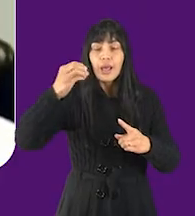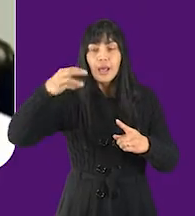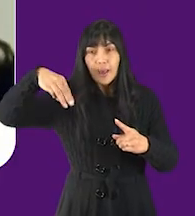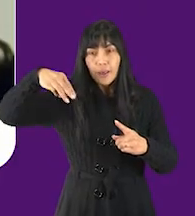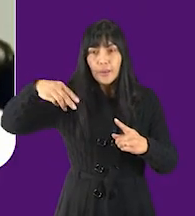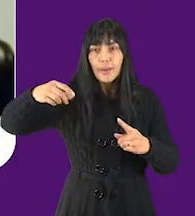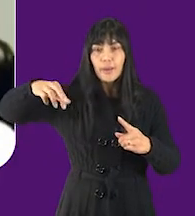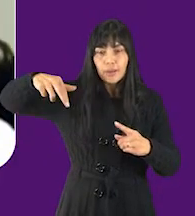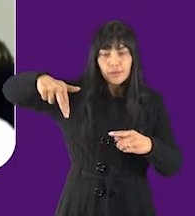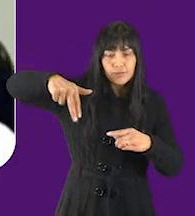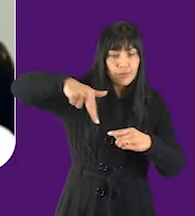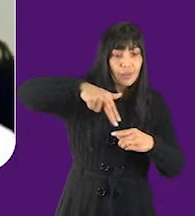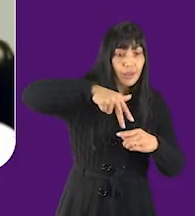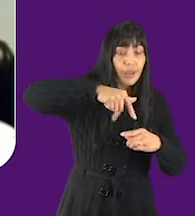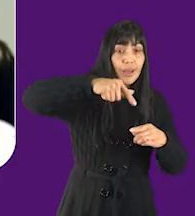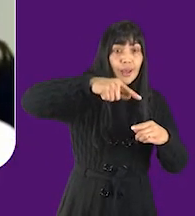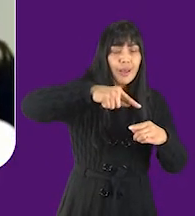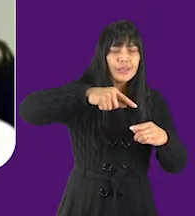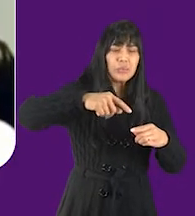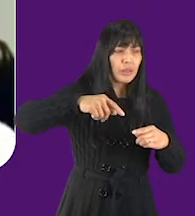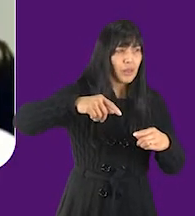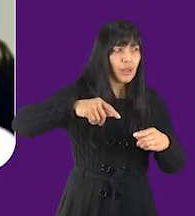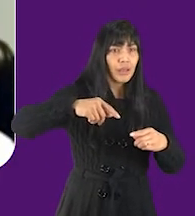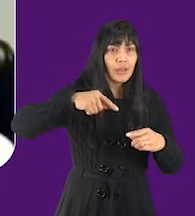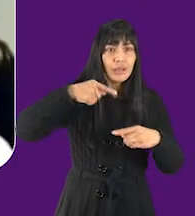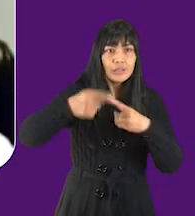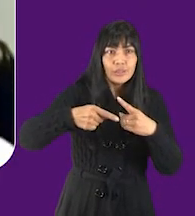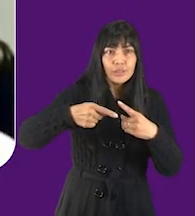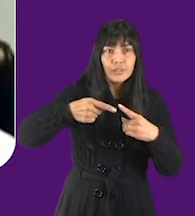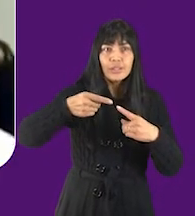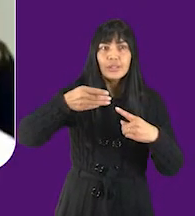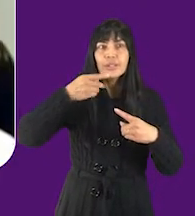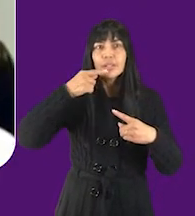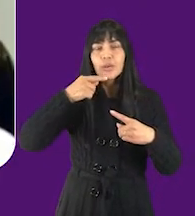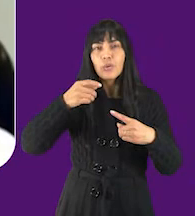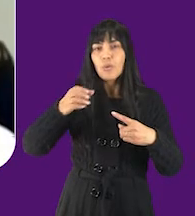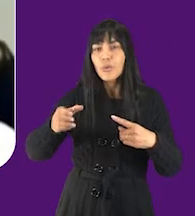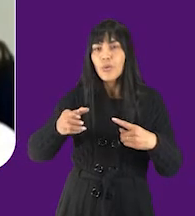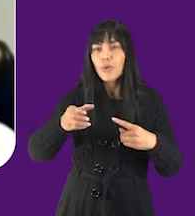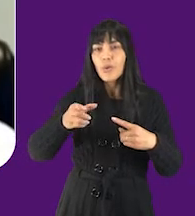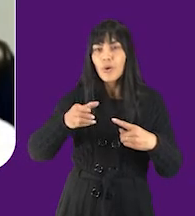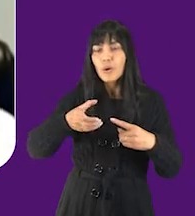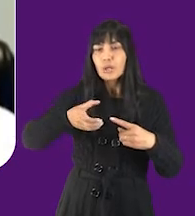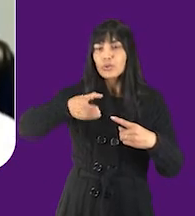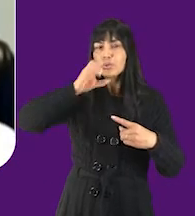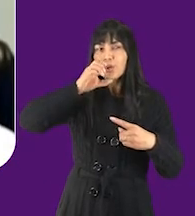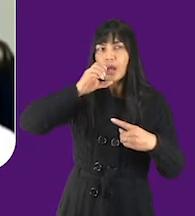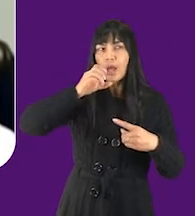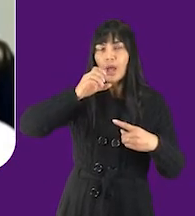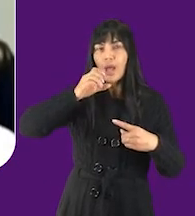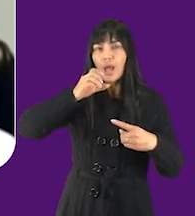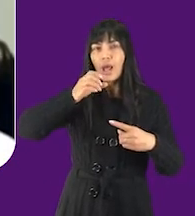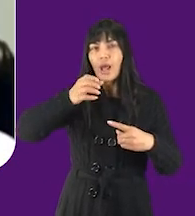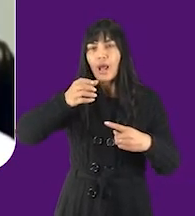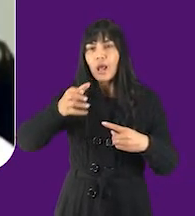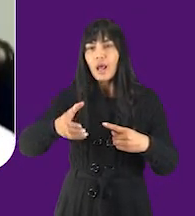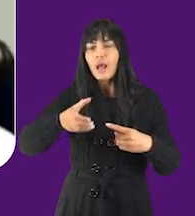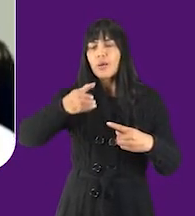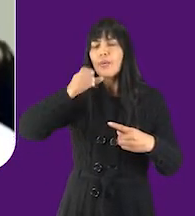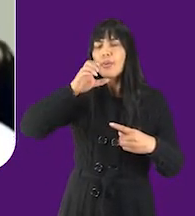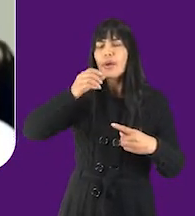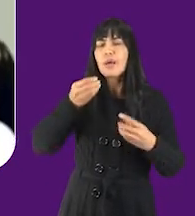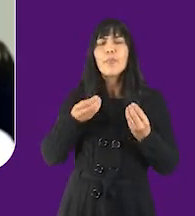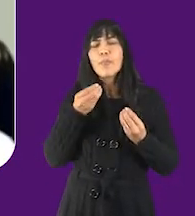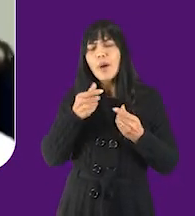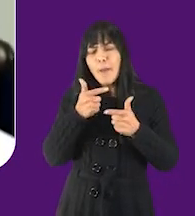portaria, com estacionamento vazio, né? Depois de vários dias, eu tomei umas doses de Schweppes, cachaça deles, e tomei a liberdade de